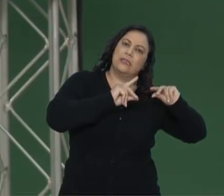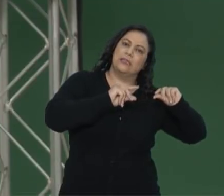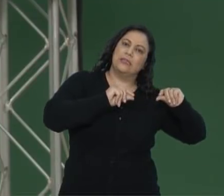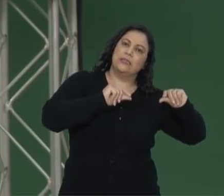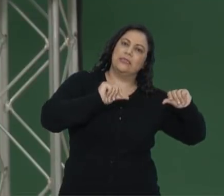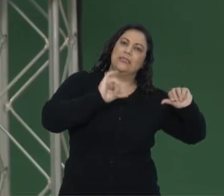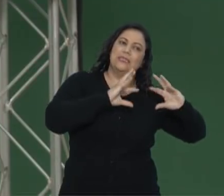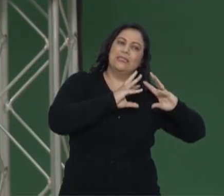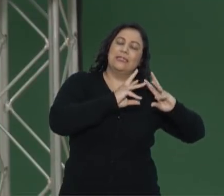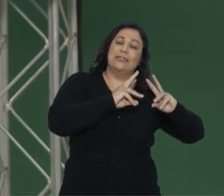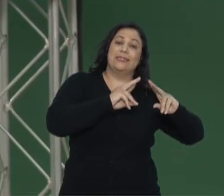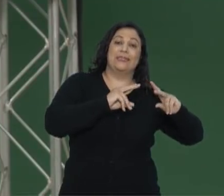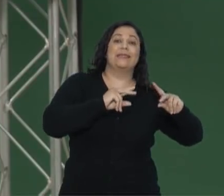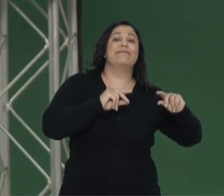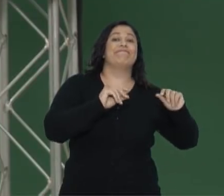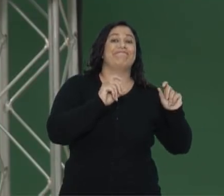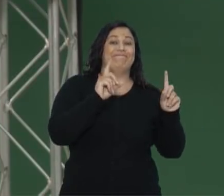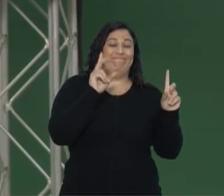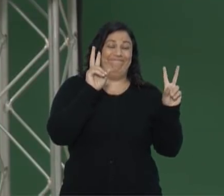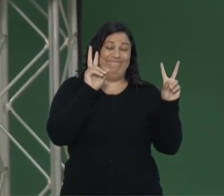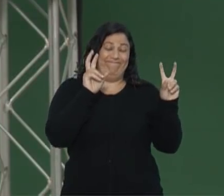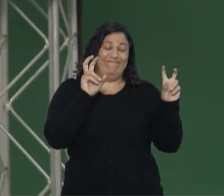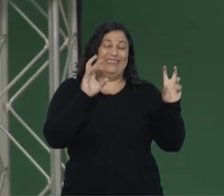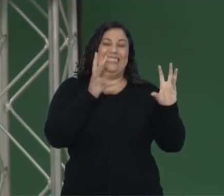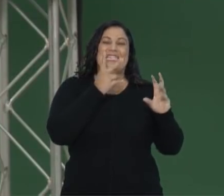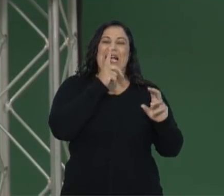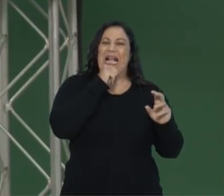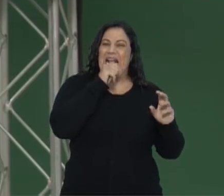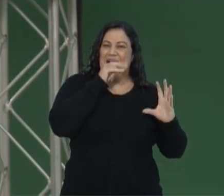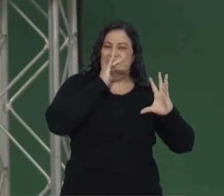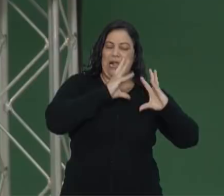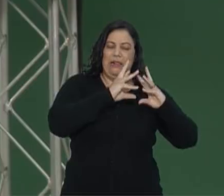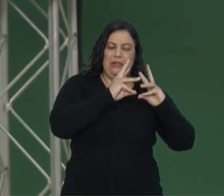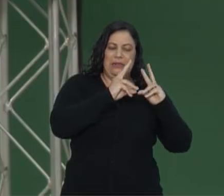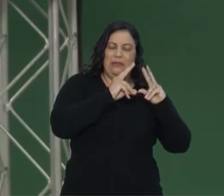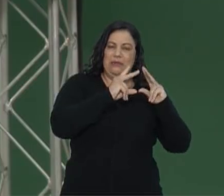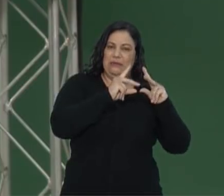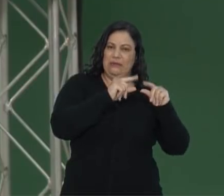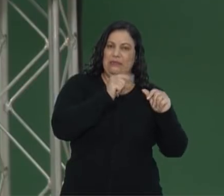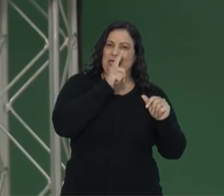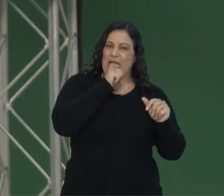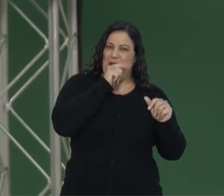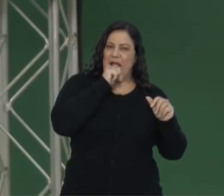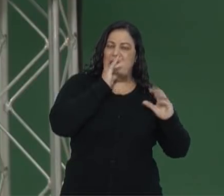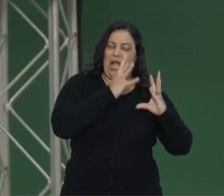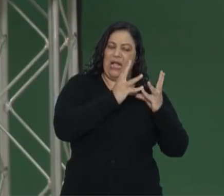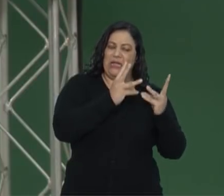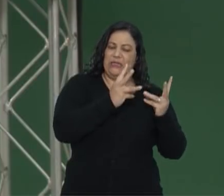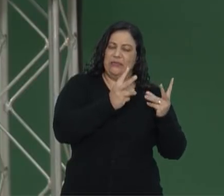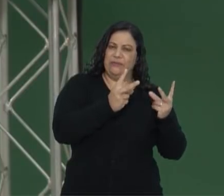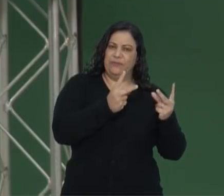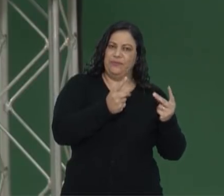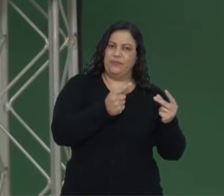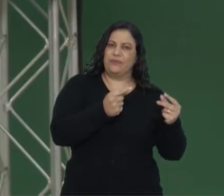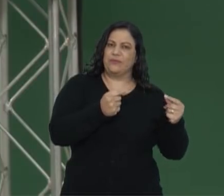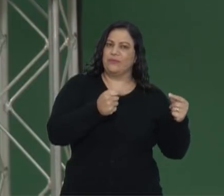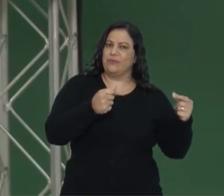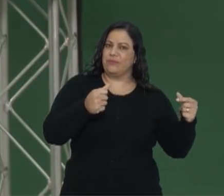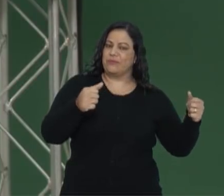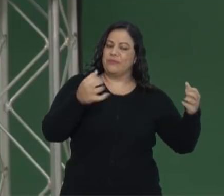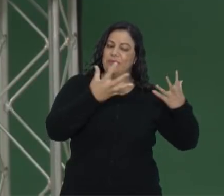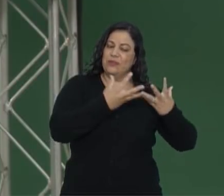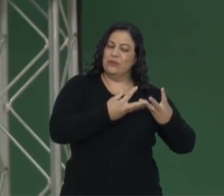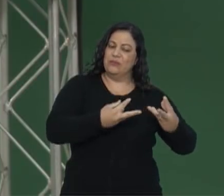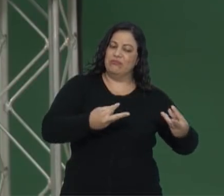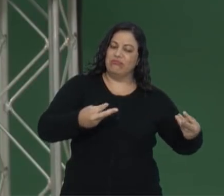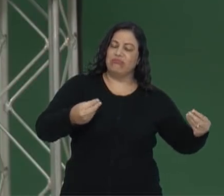entre aspas, mais aguado, porque tem na composição desse sorvete água. Então ele vai